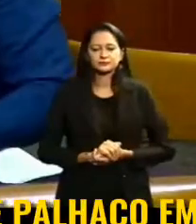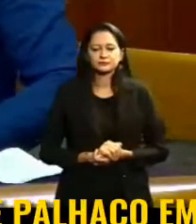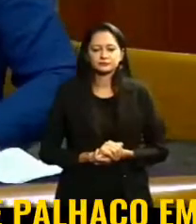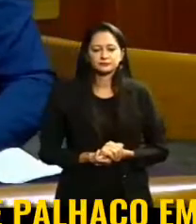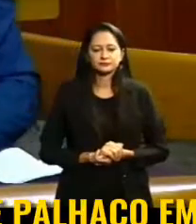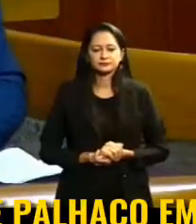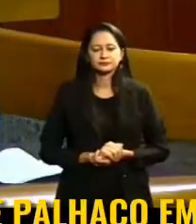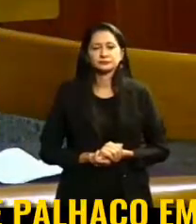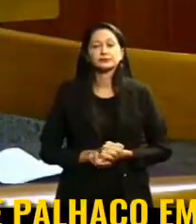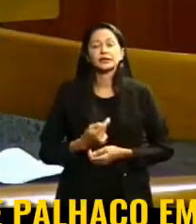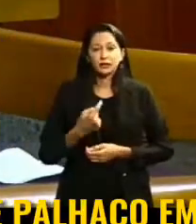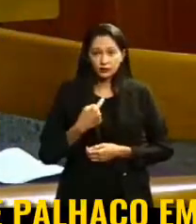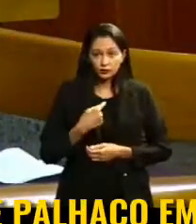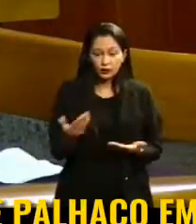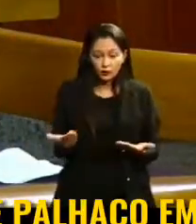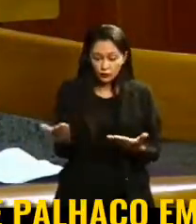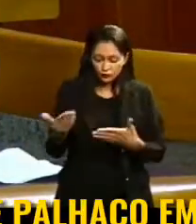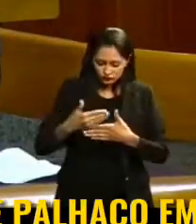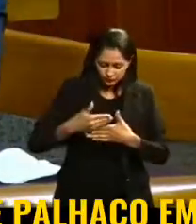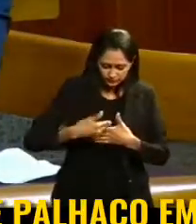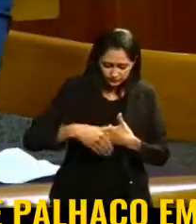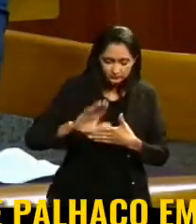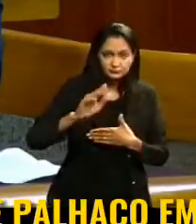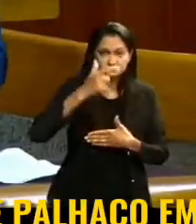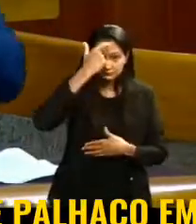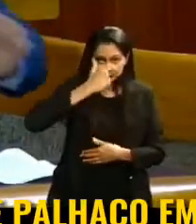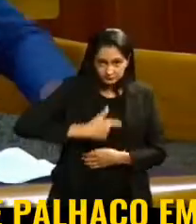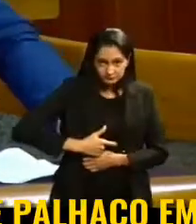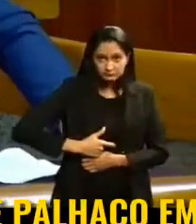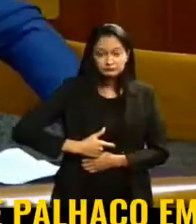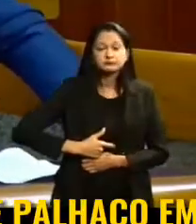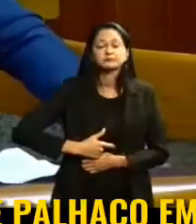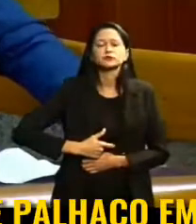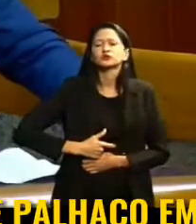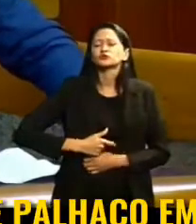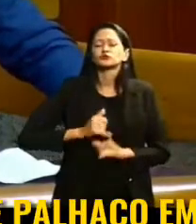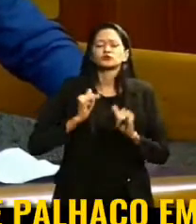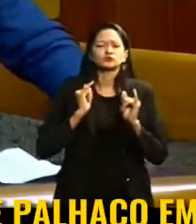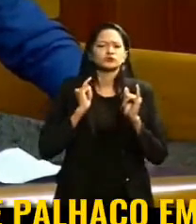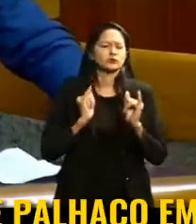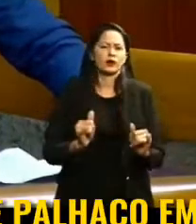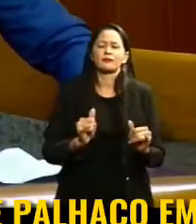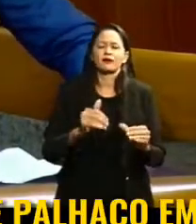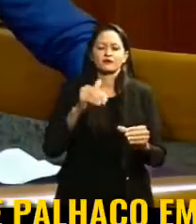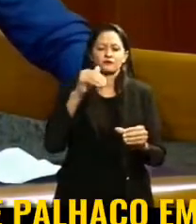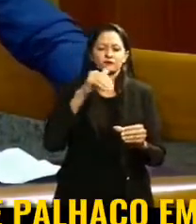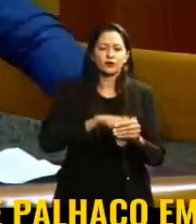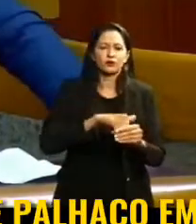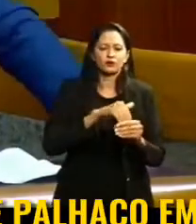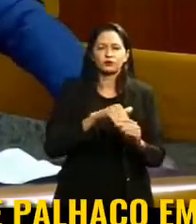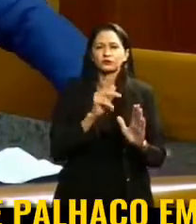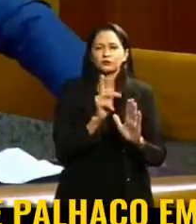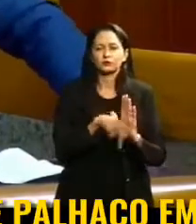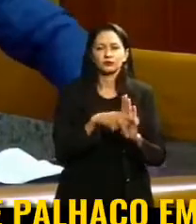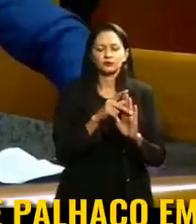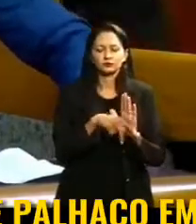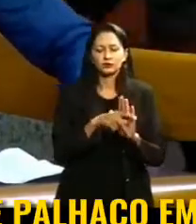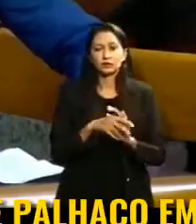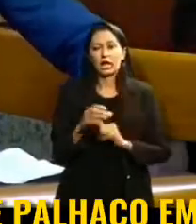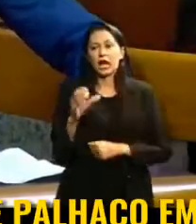a partir de hoje, eu, vereador sargento Novandi, nunca mais voto projeto de lei com